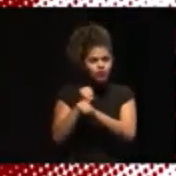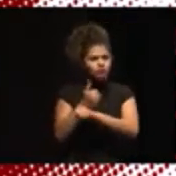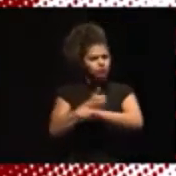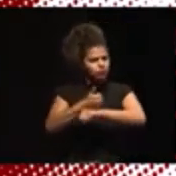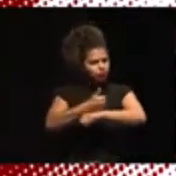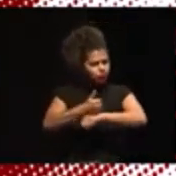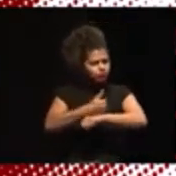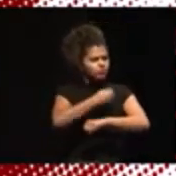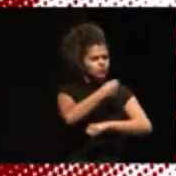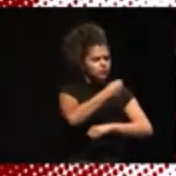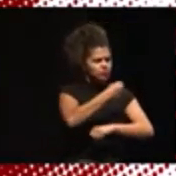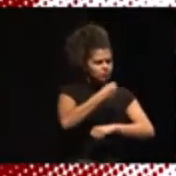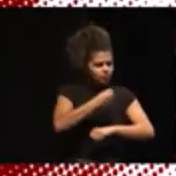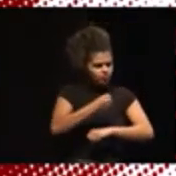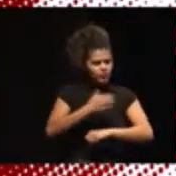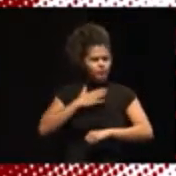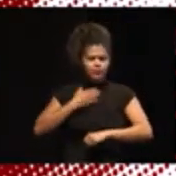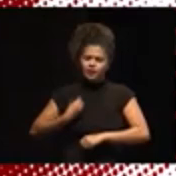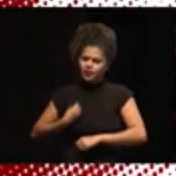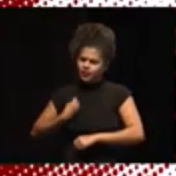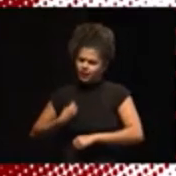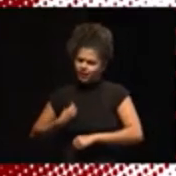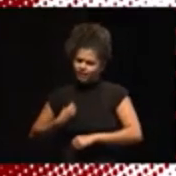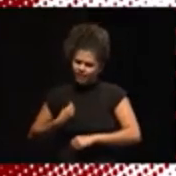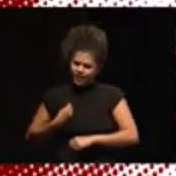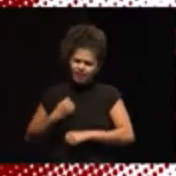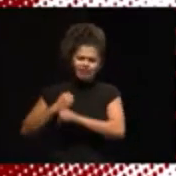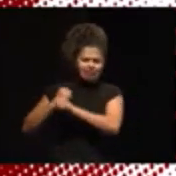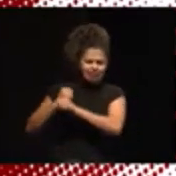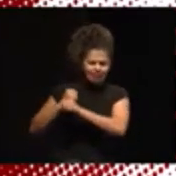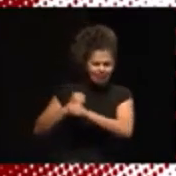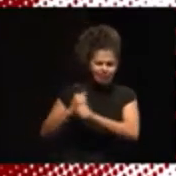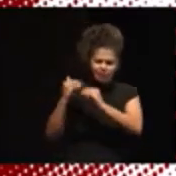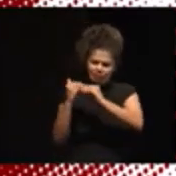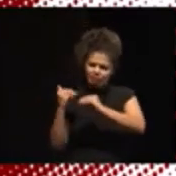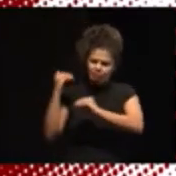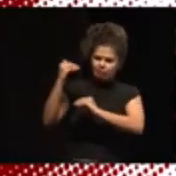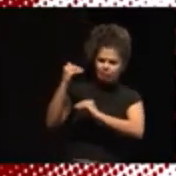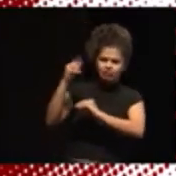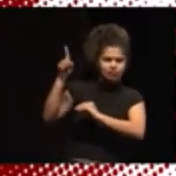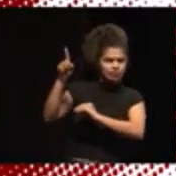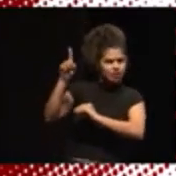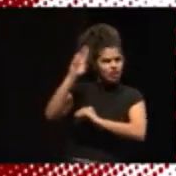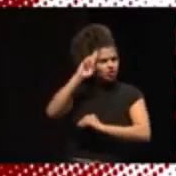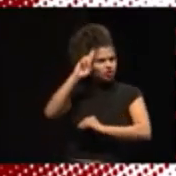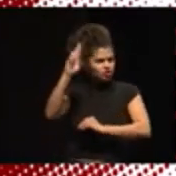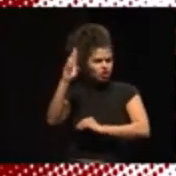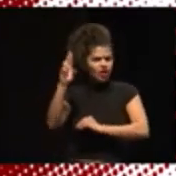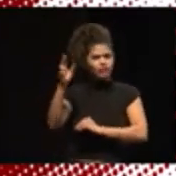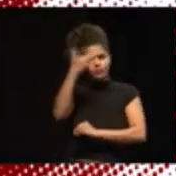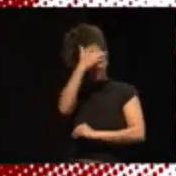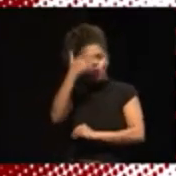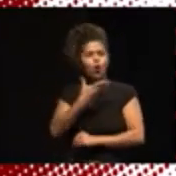vida fui liderada por homens brancos. Era a coisa mais rara do mundo você ter uma chefe negra.